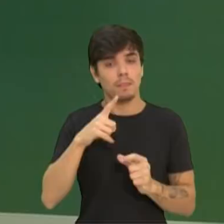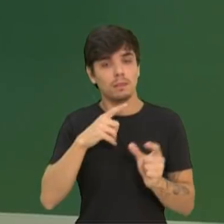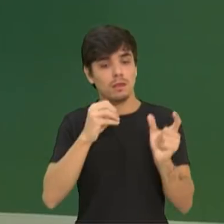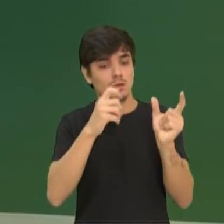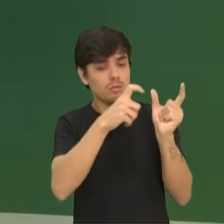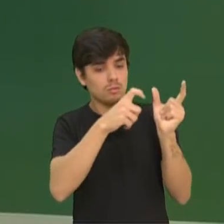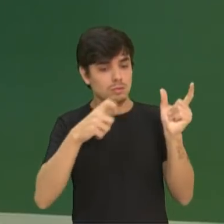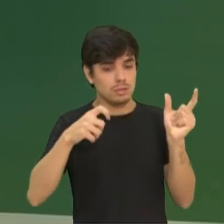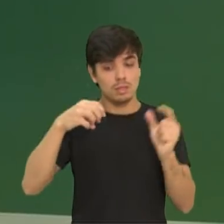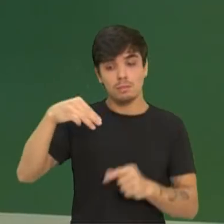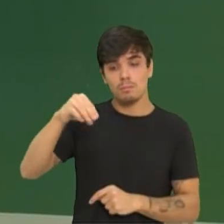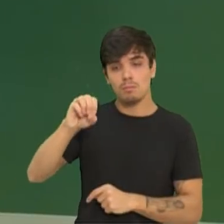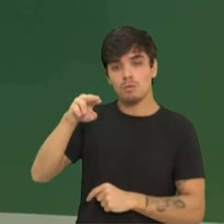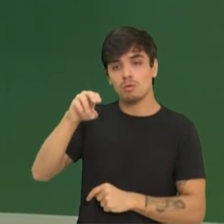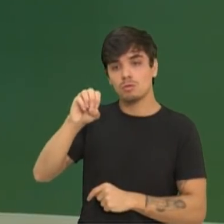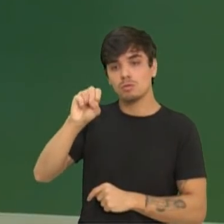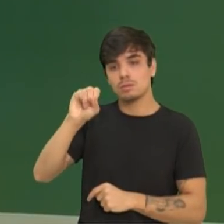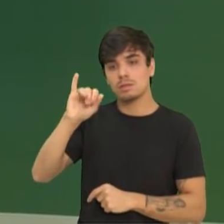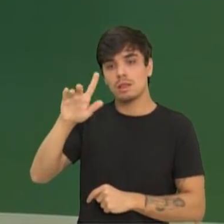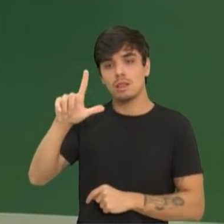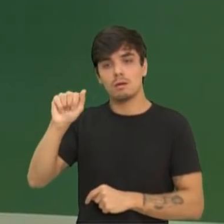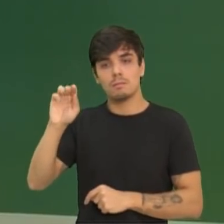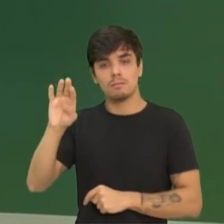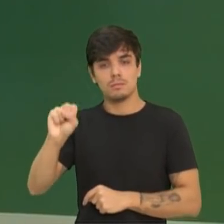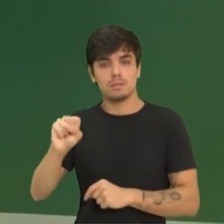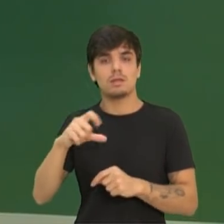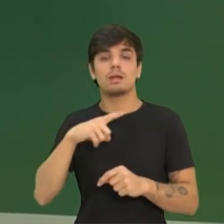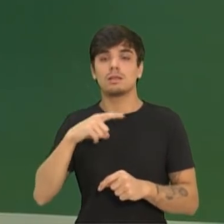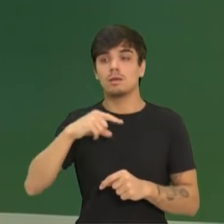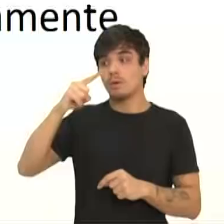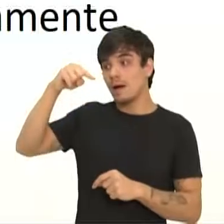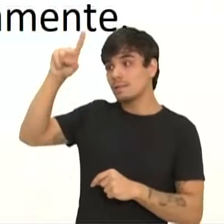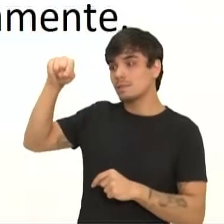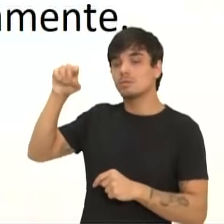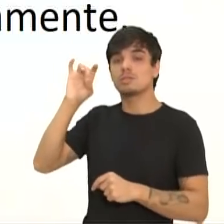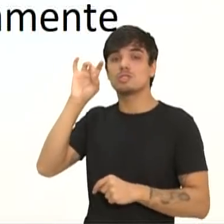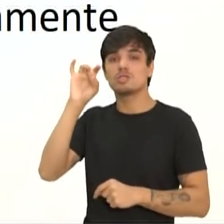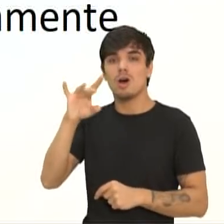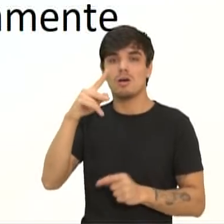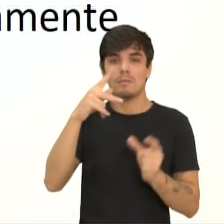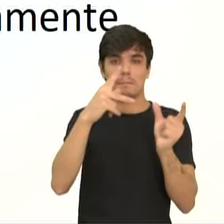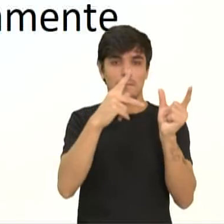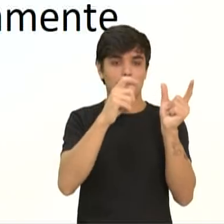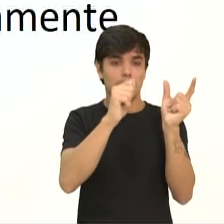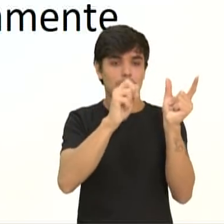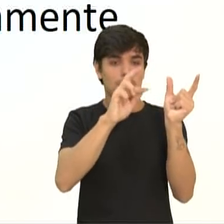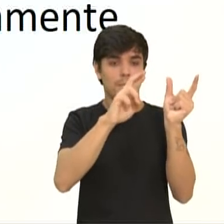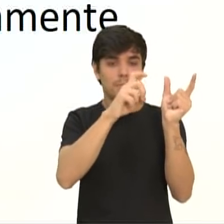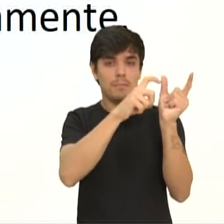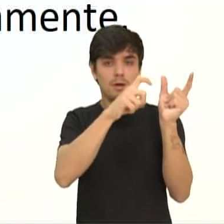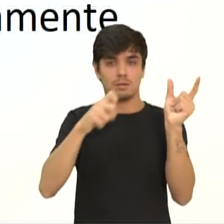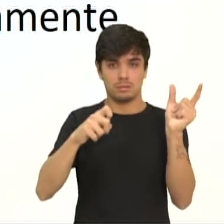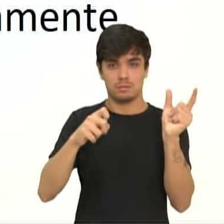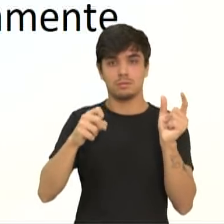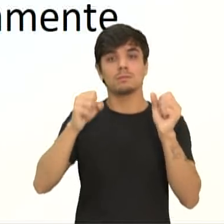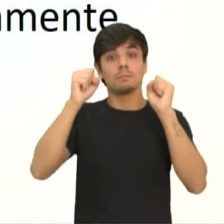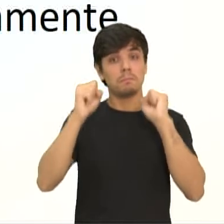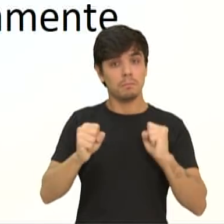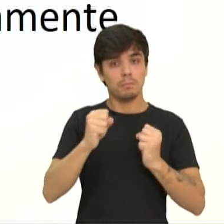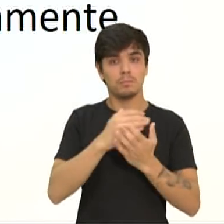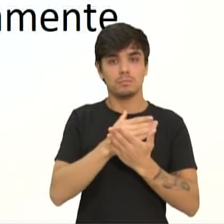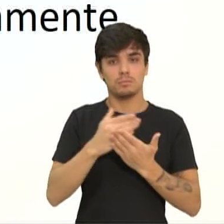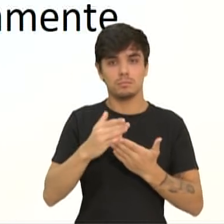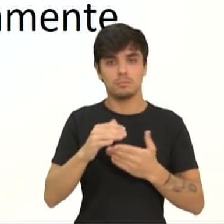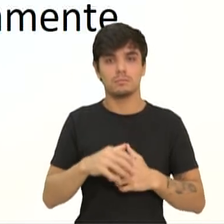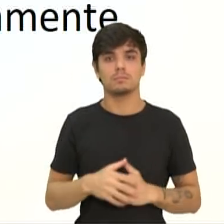palavras monossílabas. Acentue apenas as paroxítonas, a penúltima sílaba tônica. Pode começar.